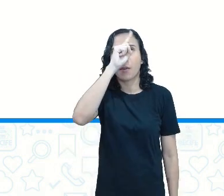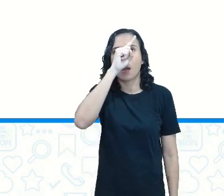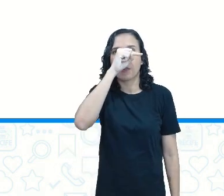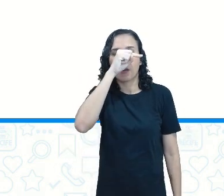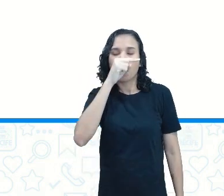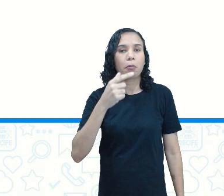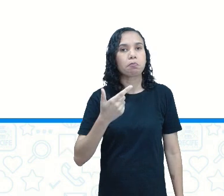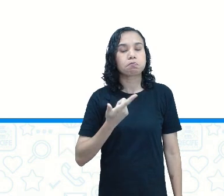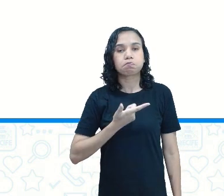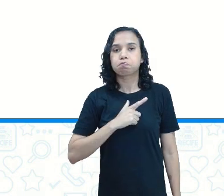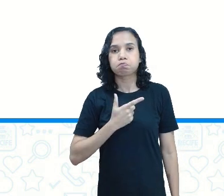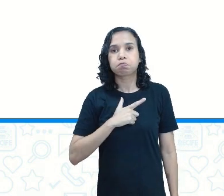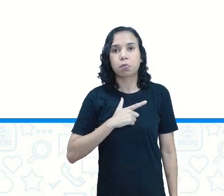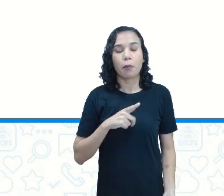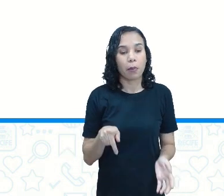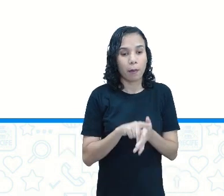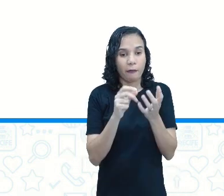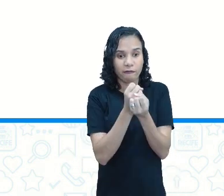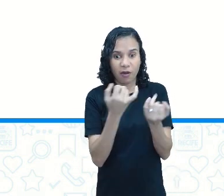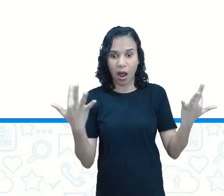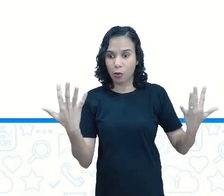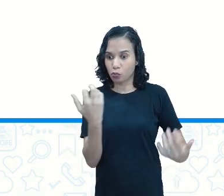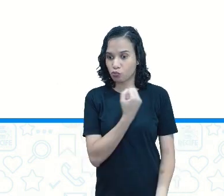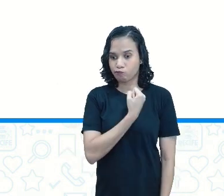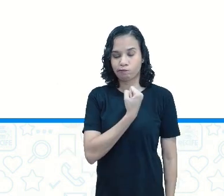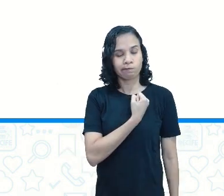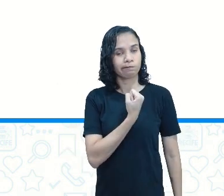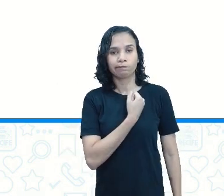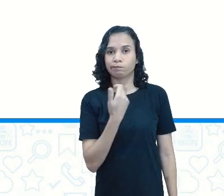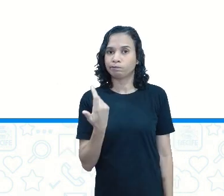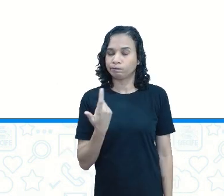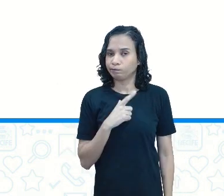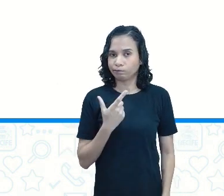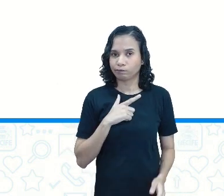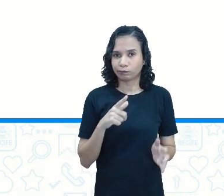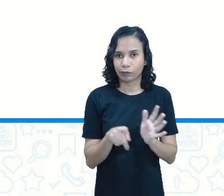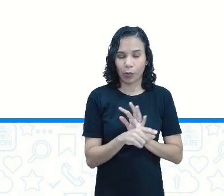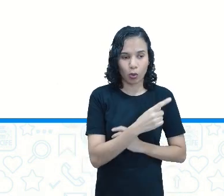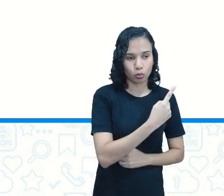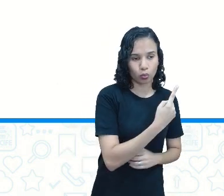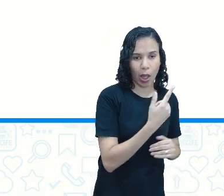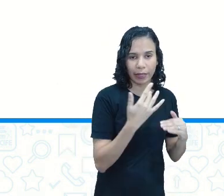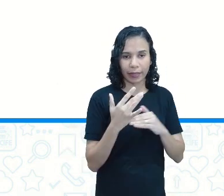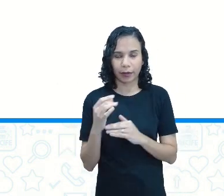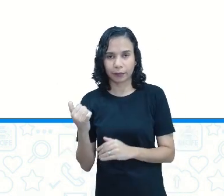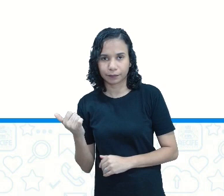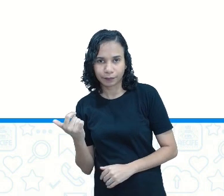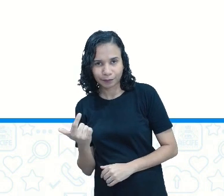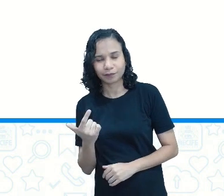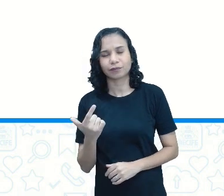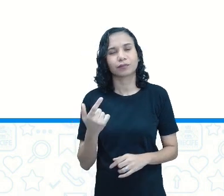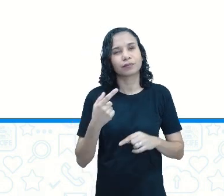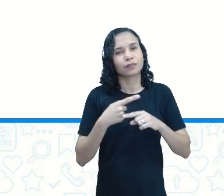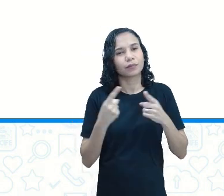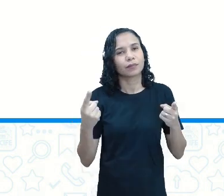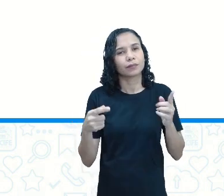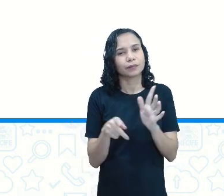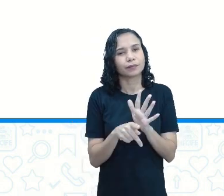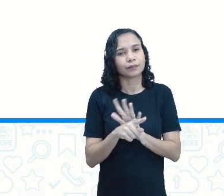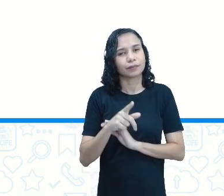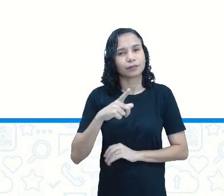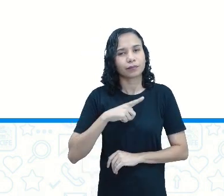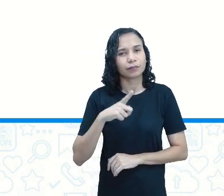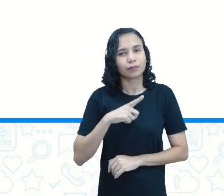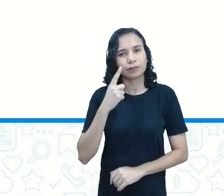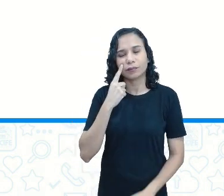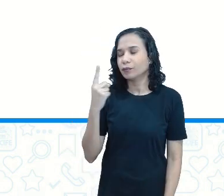ponteiros, ele não tem ali vários números como o analógico que vai do 1 ao 12, mas o